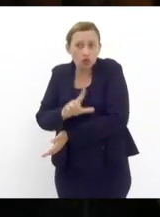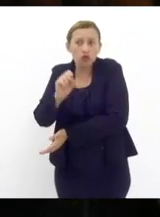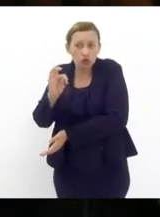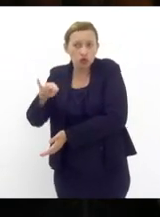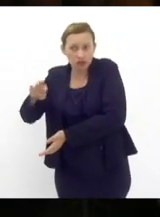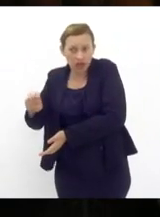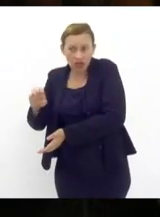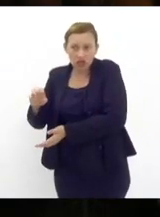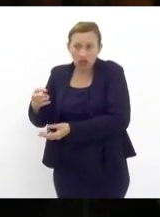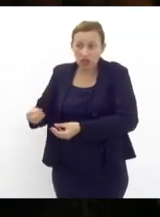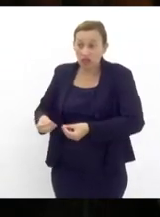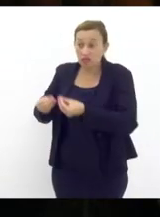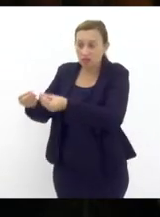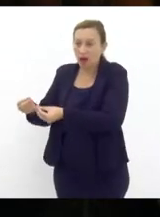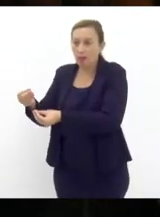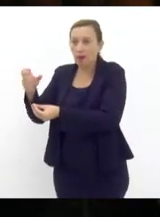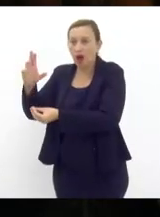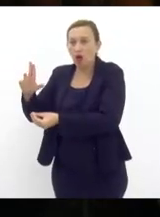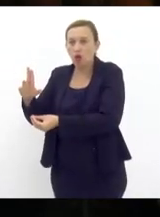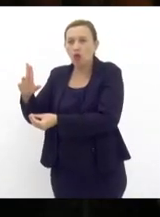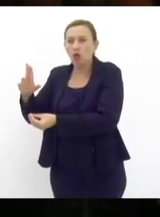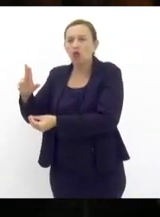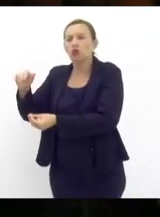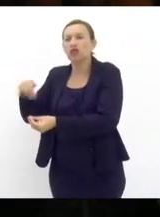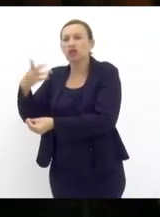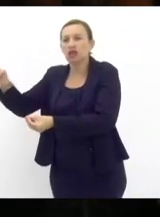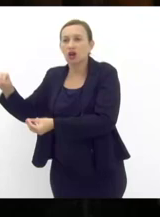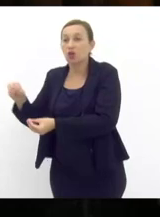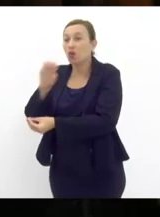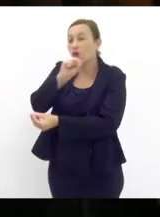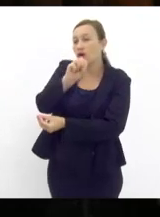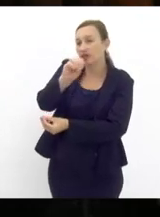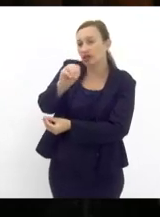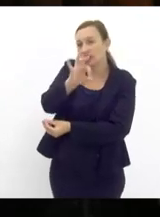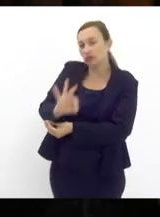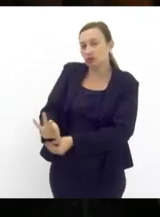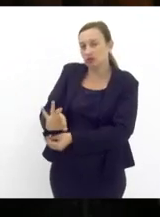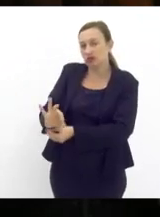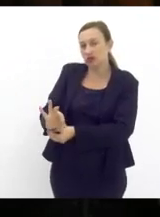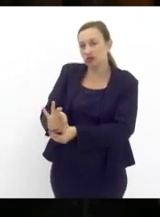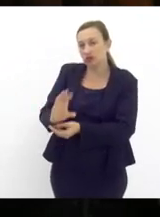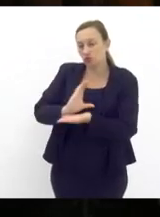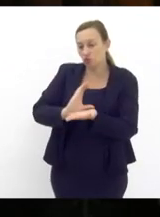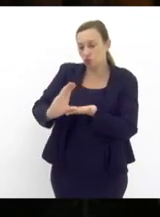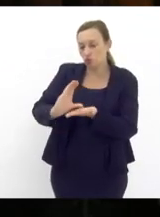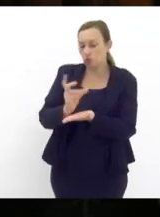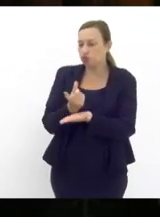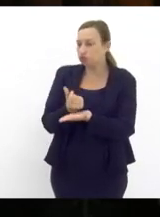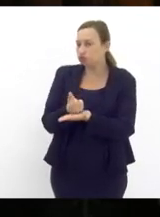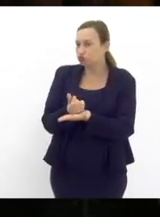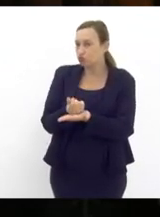para União 80% dos recursos do Brasil